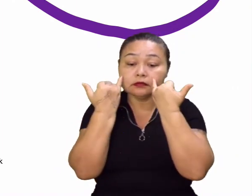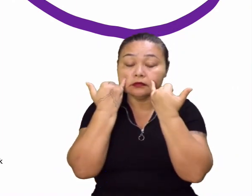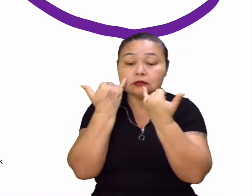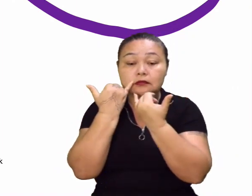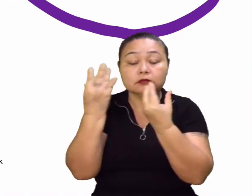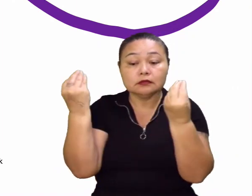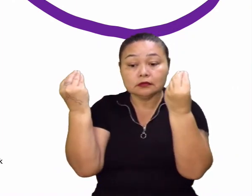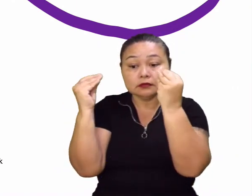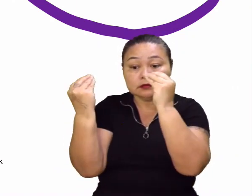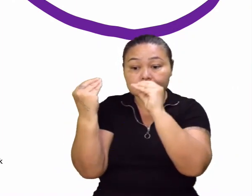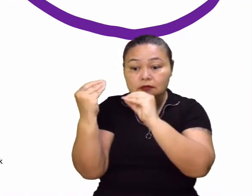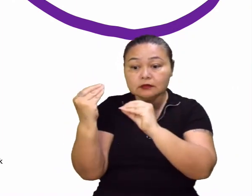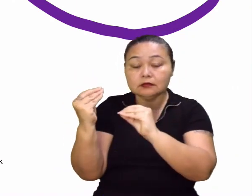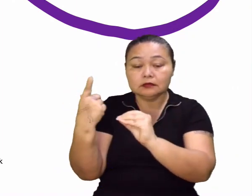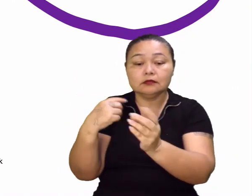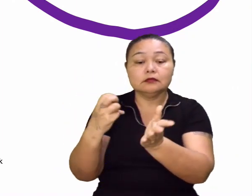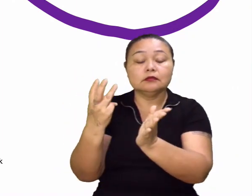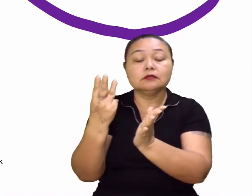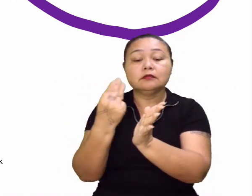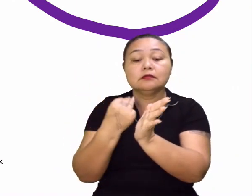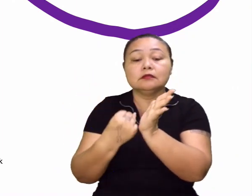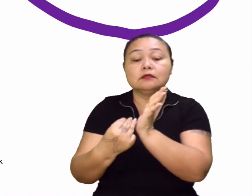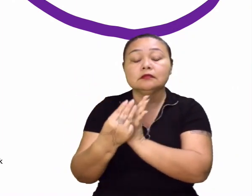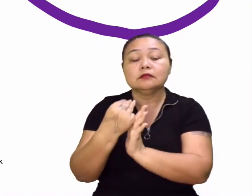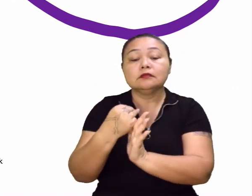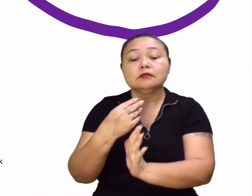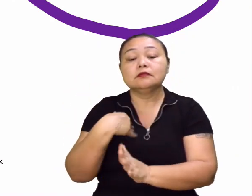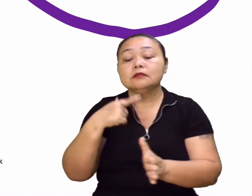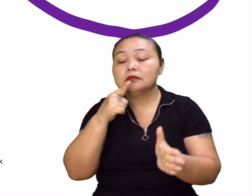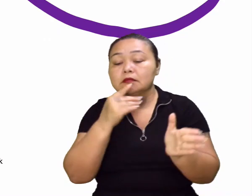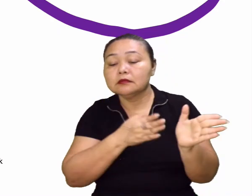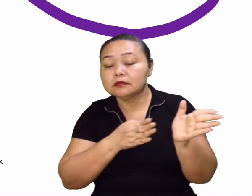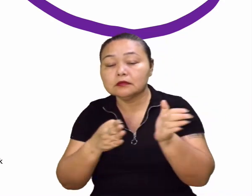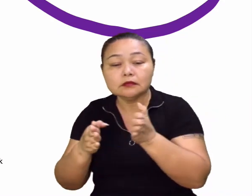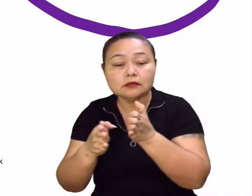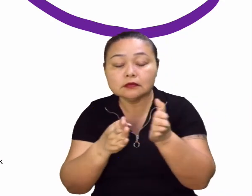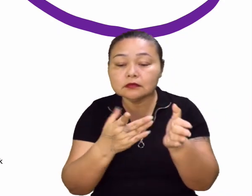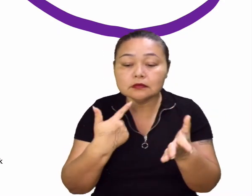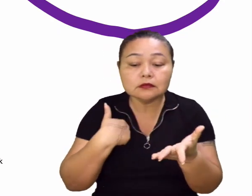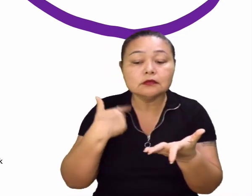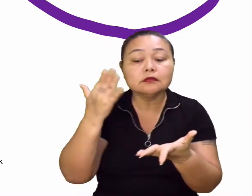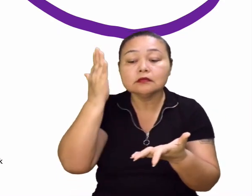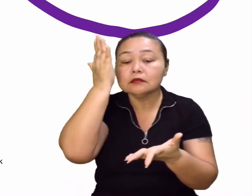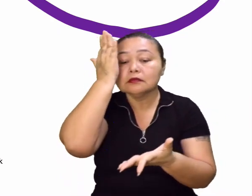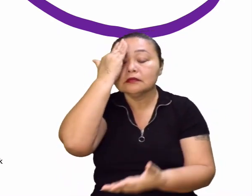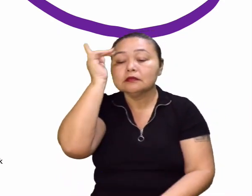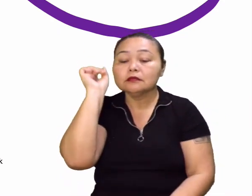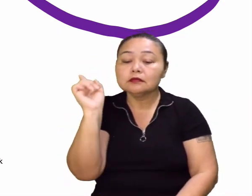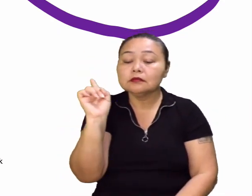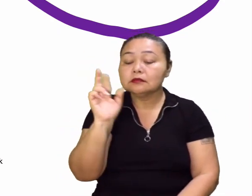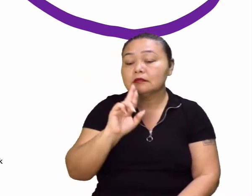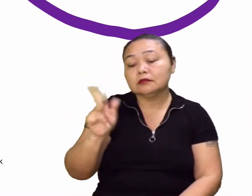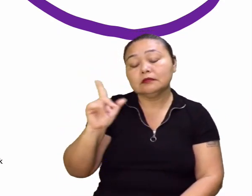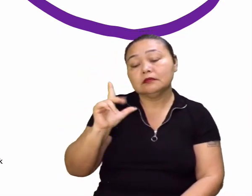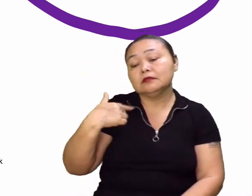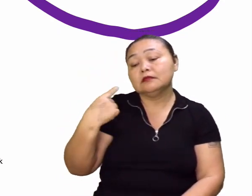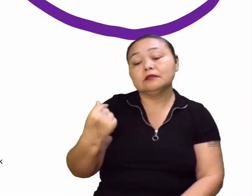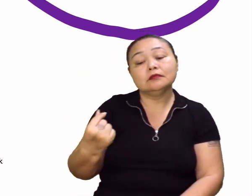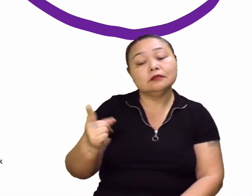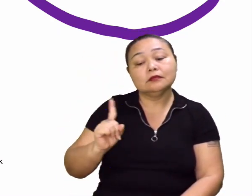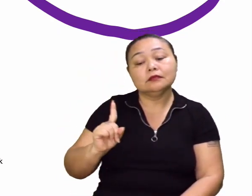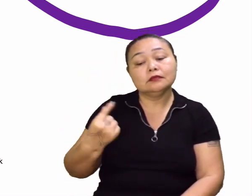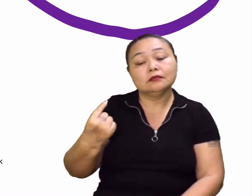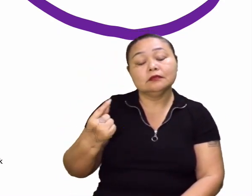informações inseridas no mapa, como, por exemplo, rios, a gente ia poder identificar que esse mapa não era um mapa de